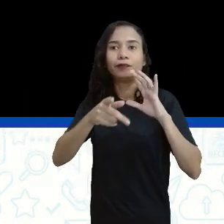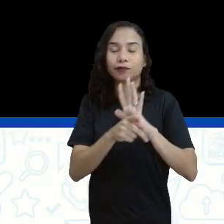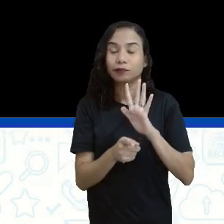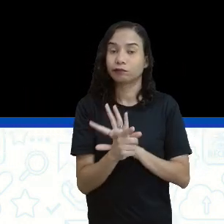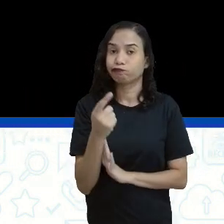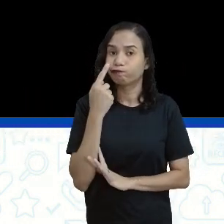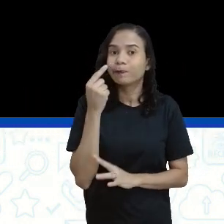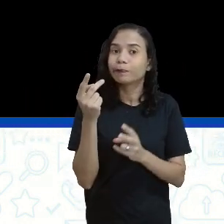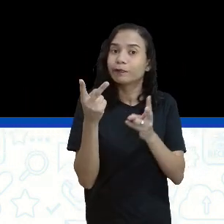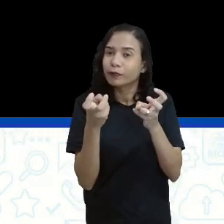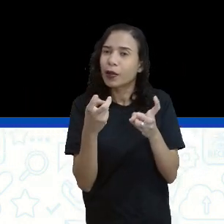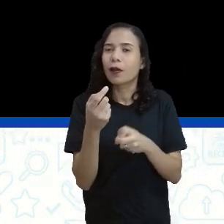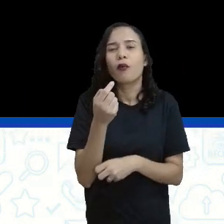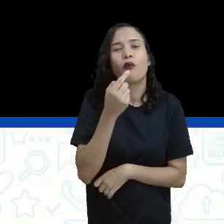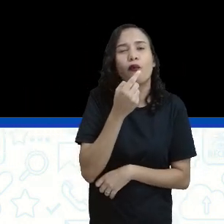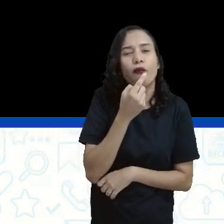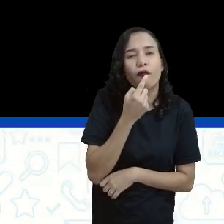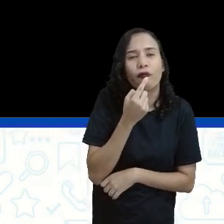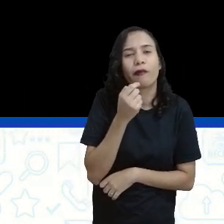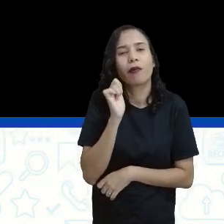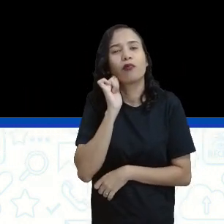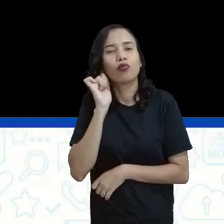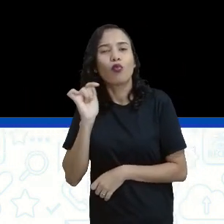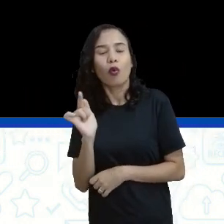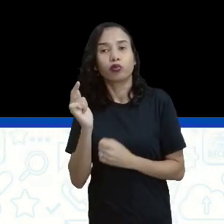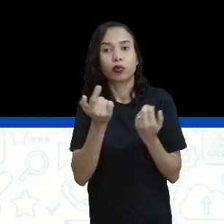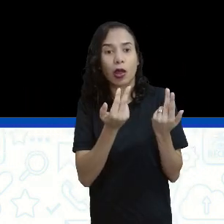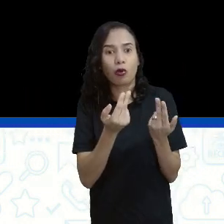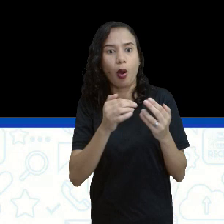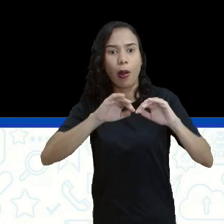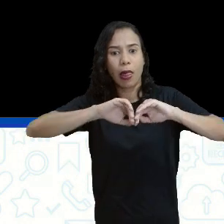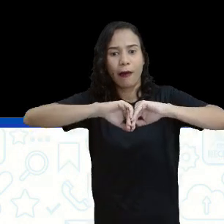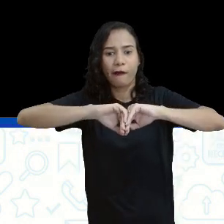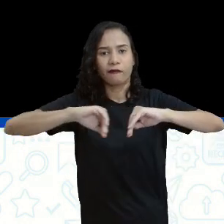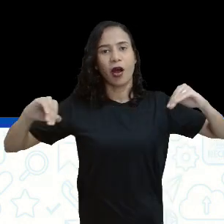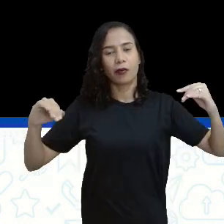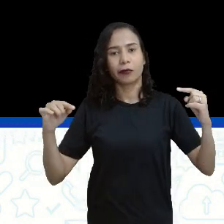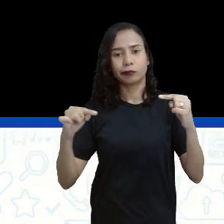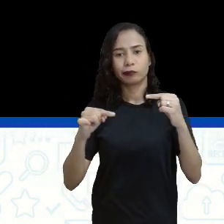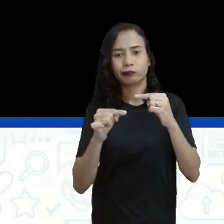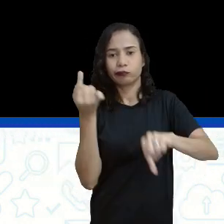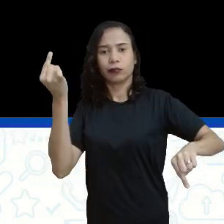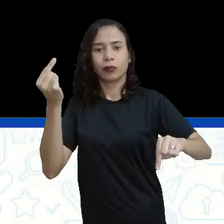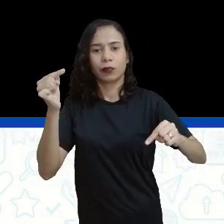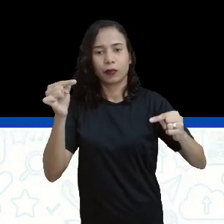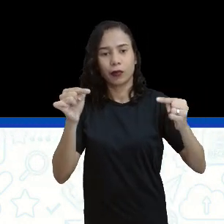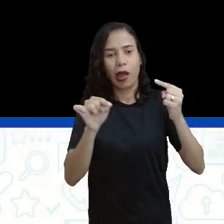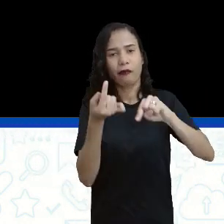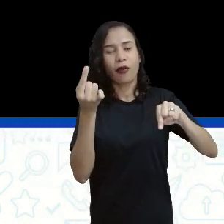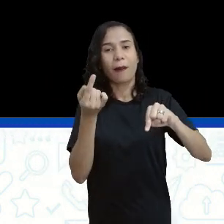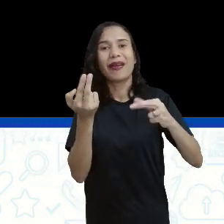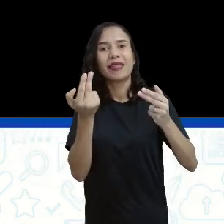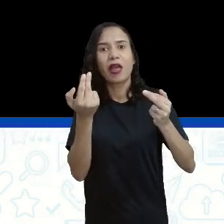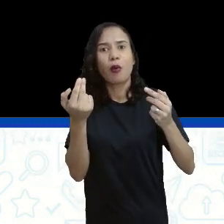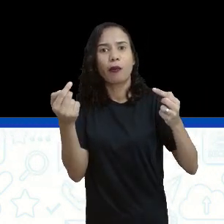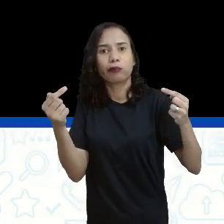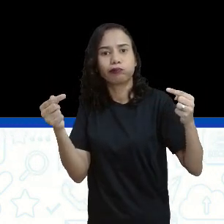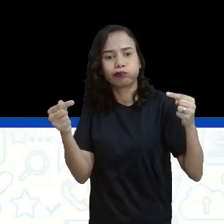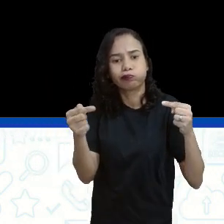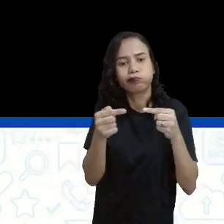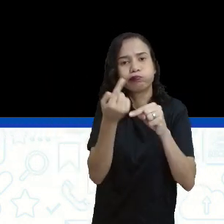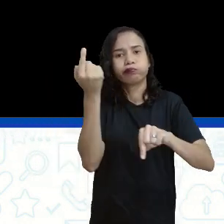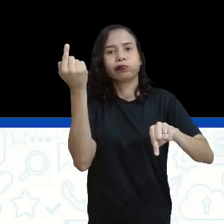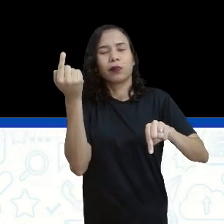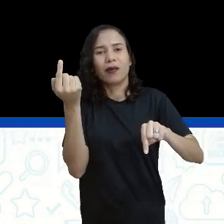polos magnéticos aí se repelindo, né? Porque são iguais. E quando eles são opostos, né? Quando eles são iguais, acontece isso aí, ó.